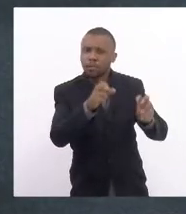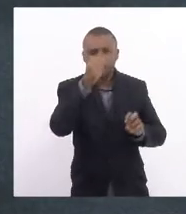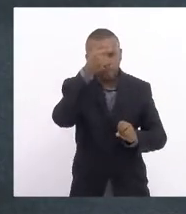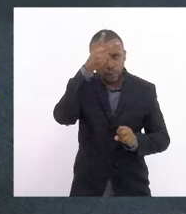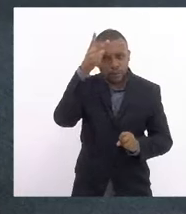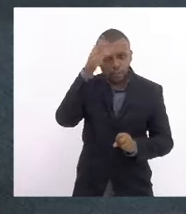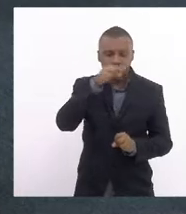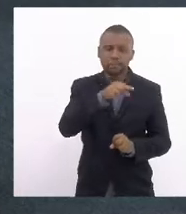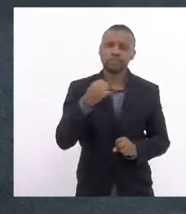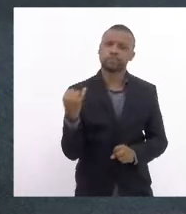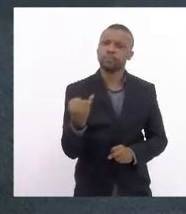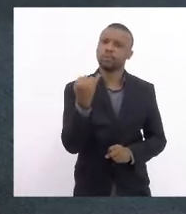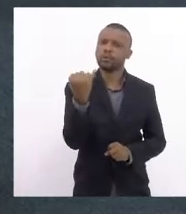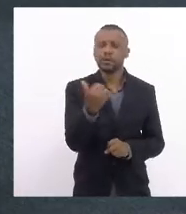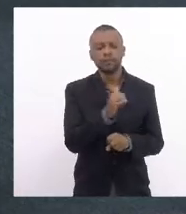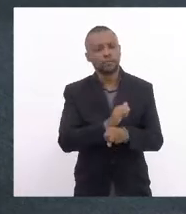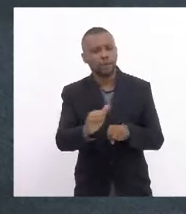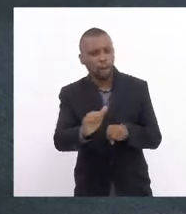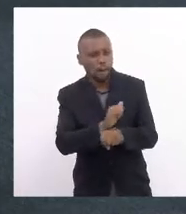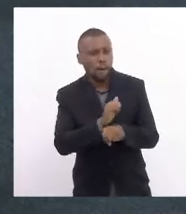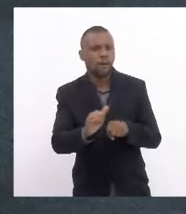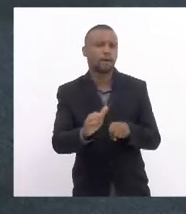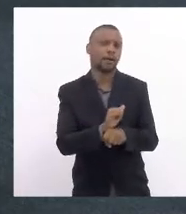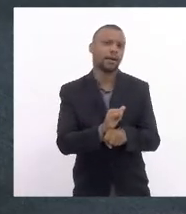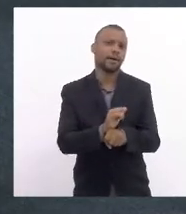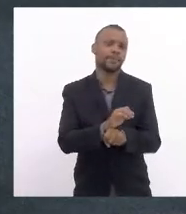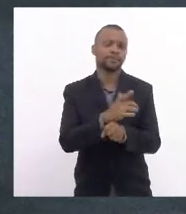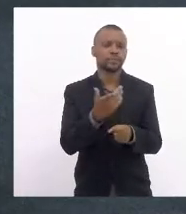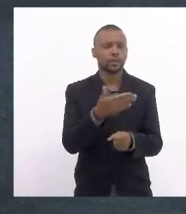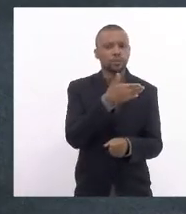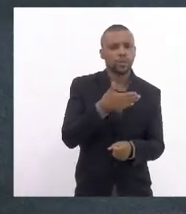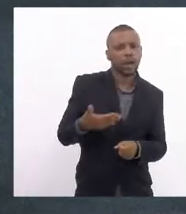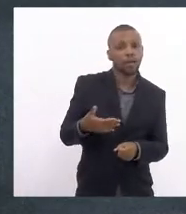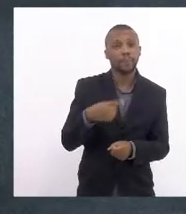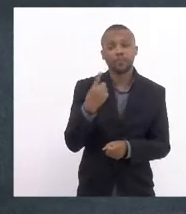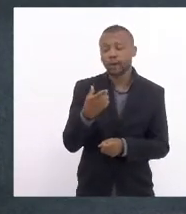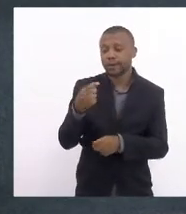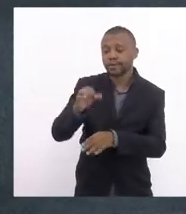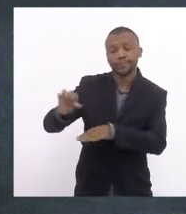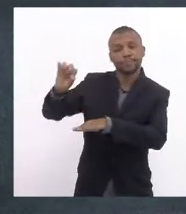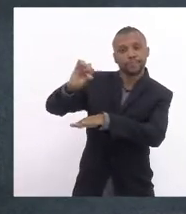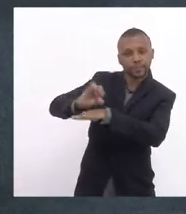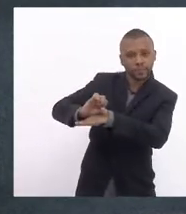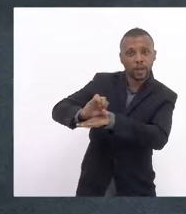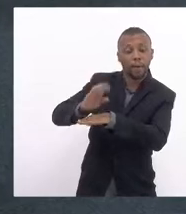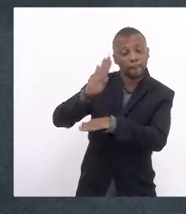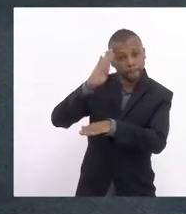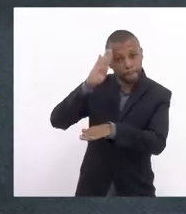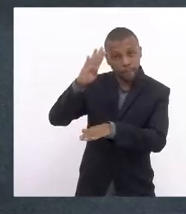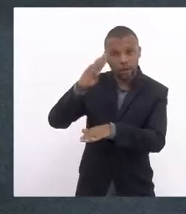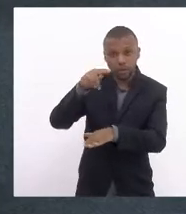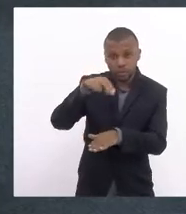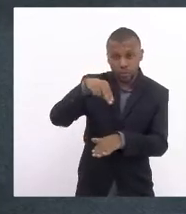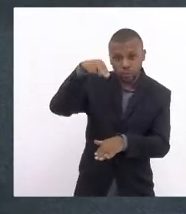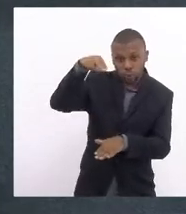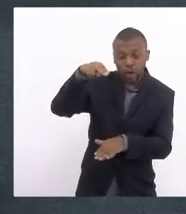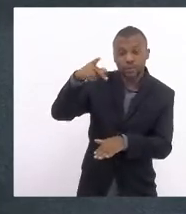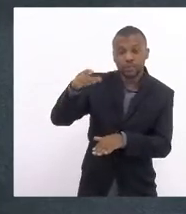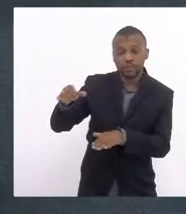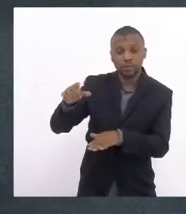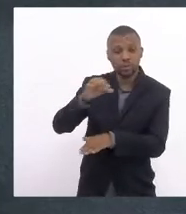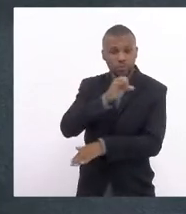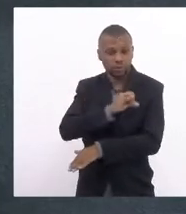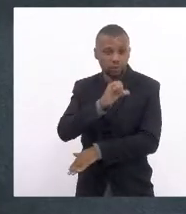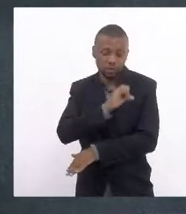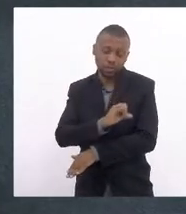muito importante, muito estratégico, para o Estado e para a nossa região metropolitana, para o leste fluminense em particular, e, por isso, eu acho que merece o máximo